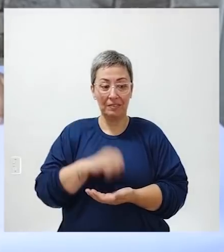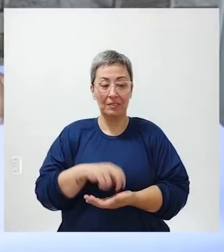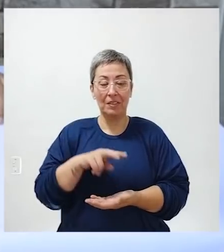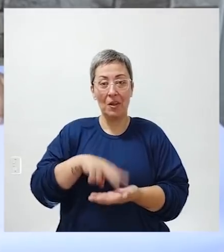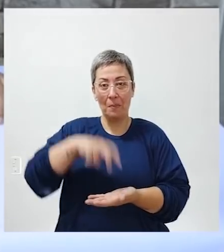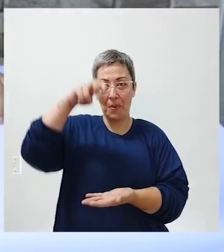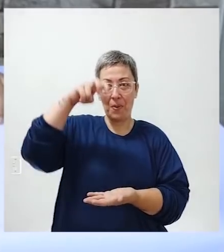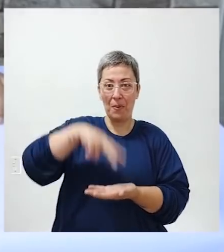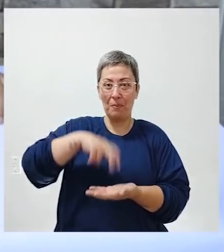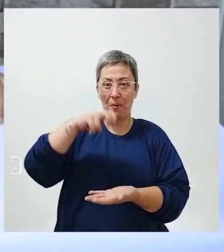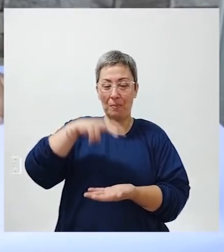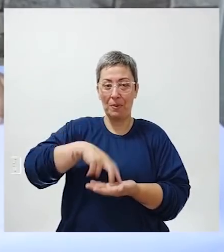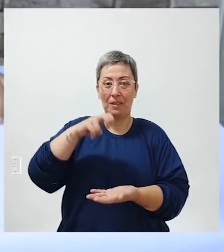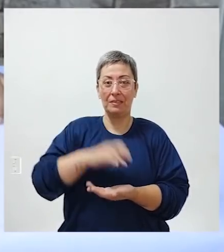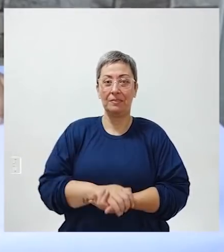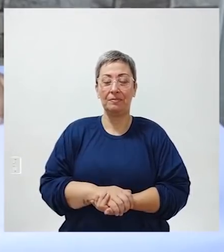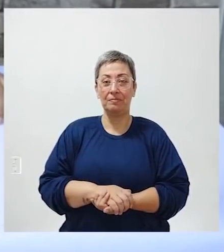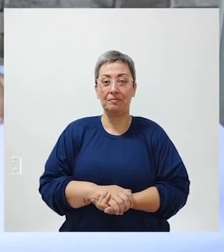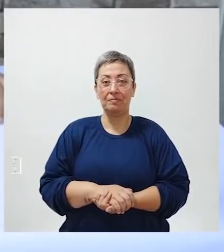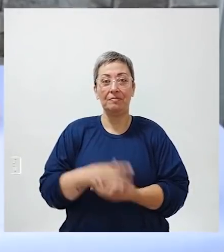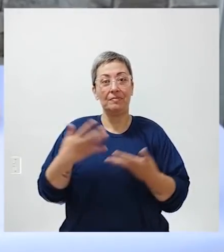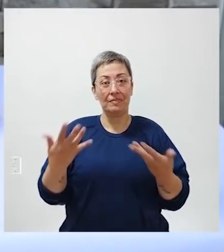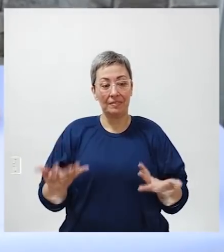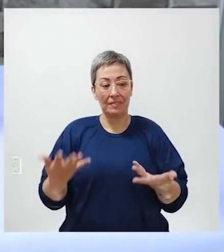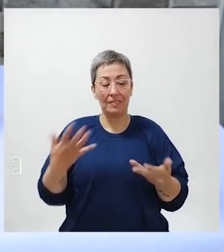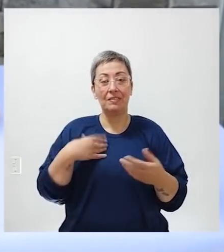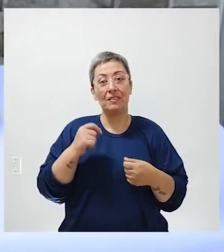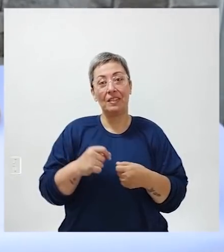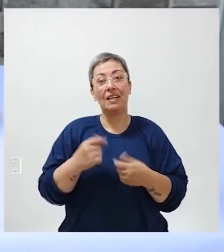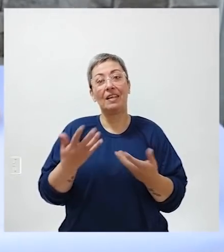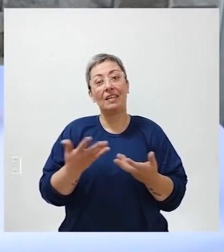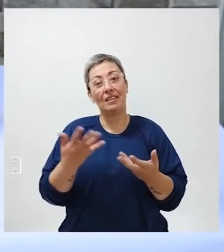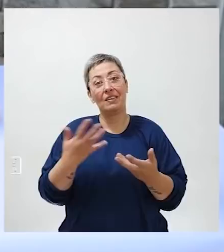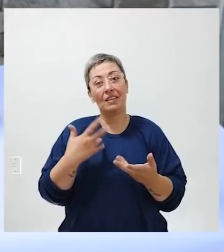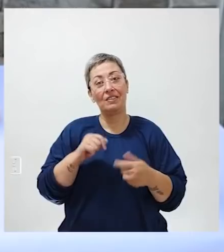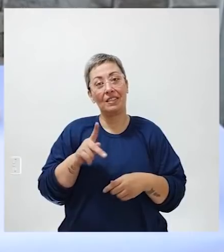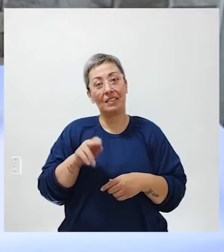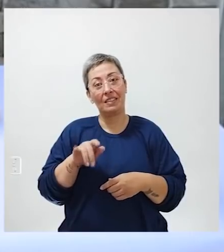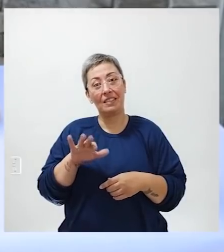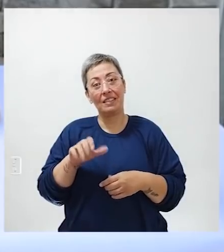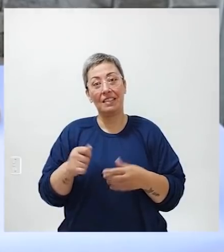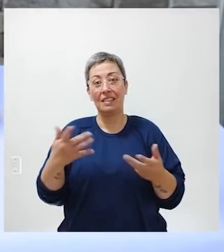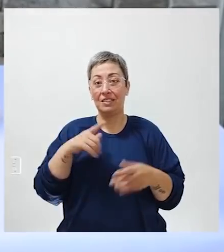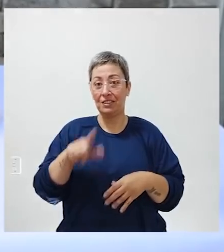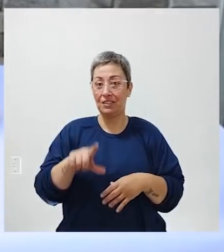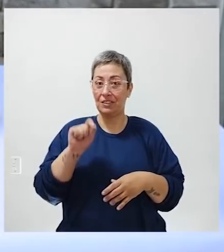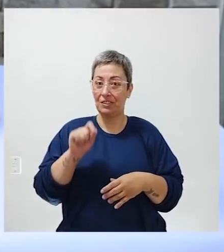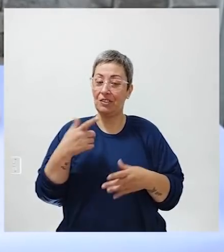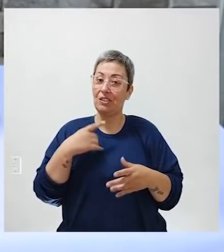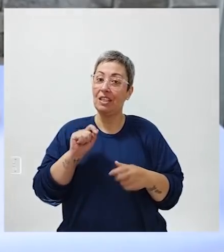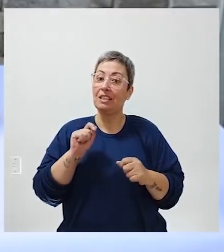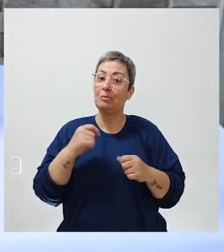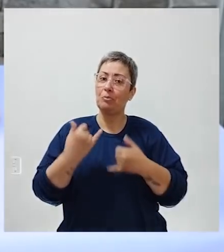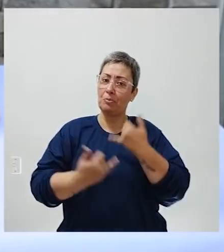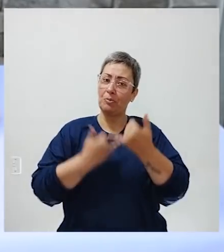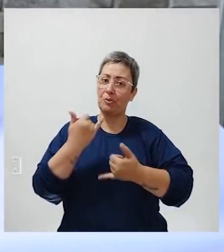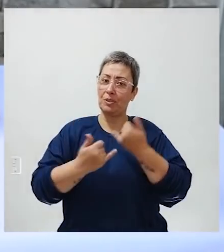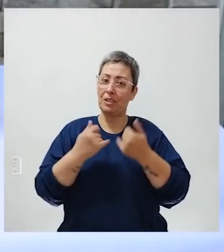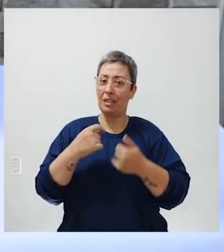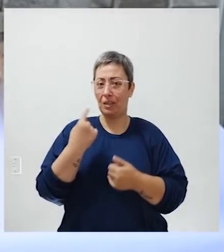pular. Vamos lá, dá um pulo. Pula, pula, pula, pula. Então, essa foi a nossa parlenda de escolha, que dá